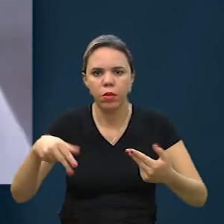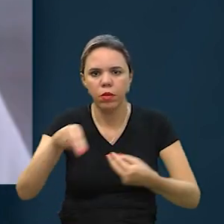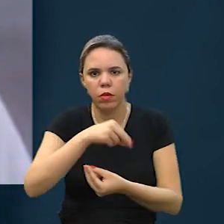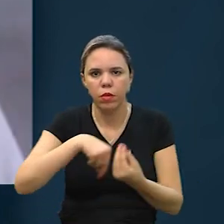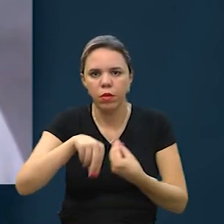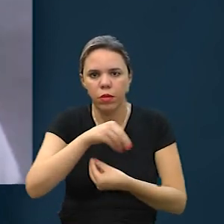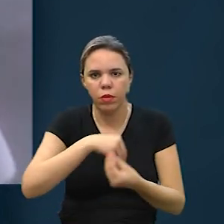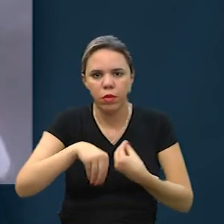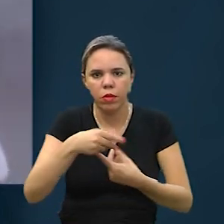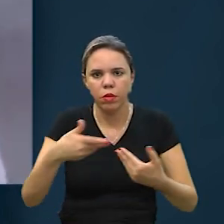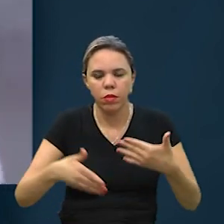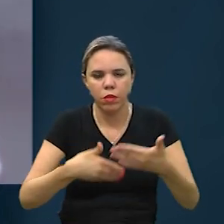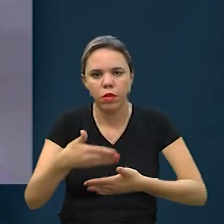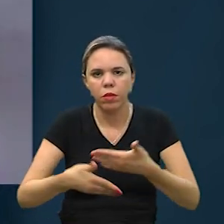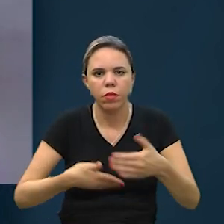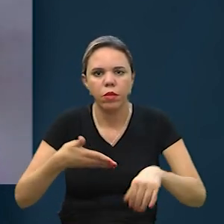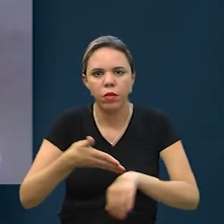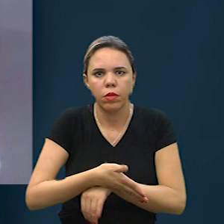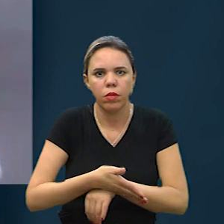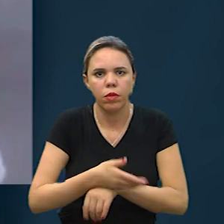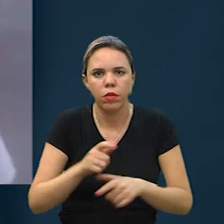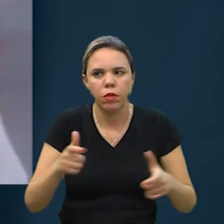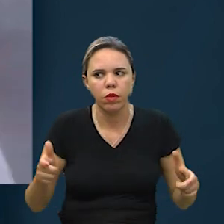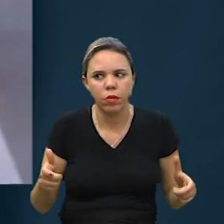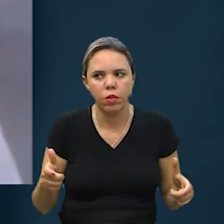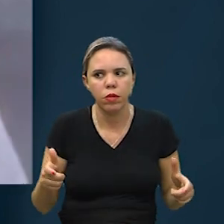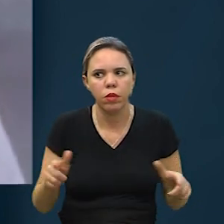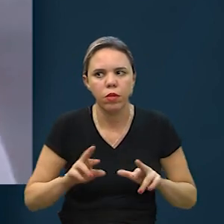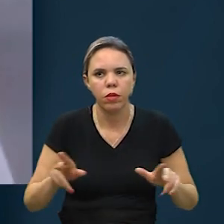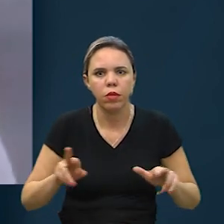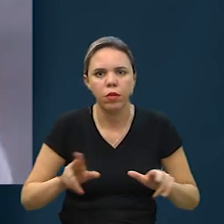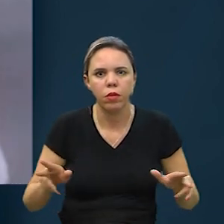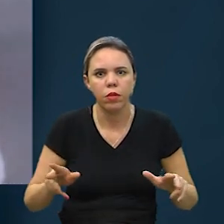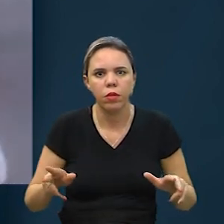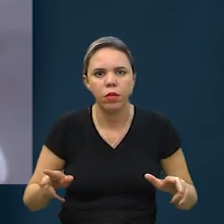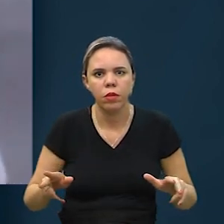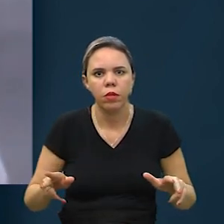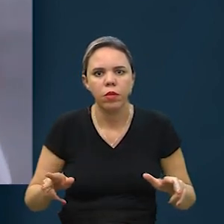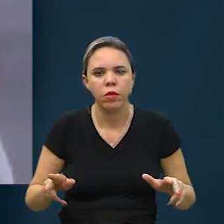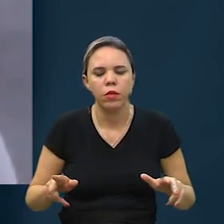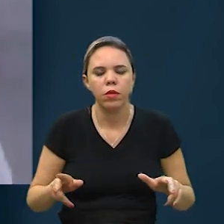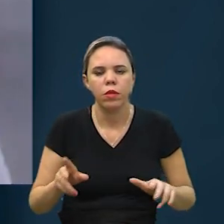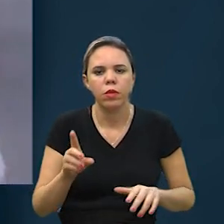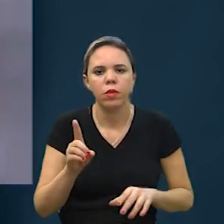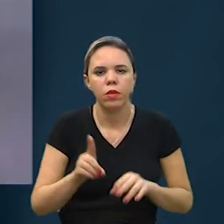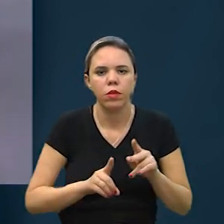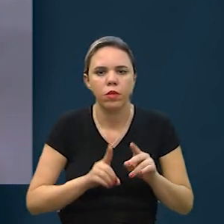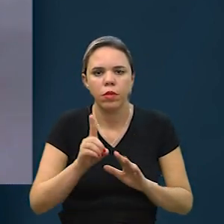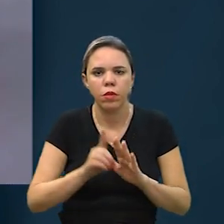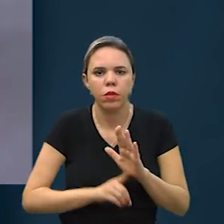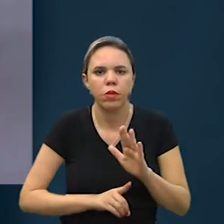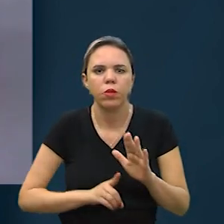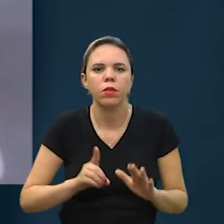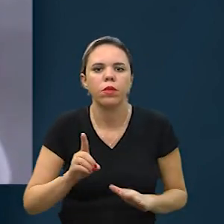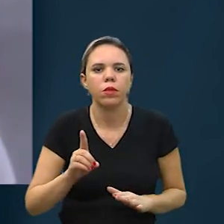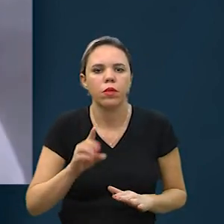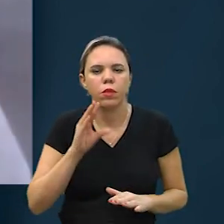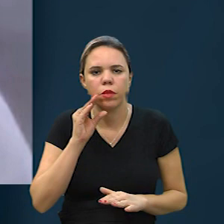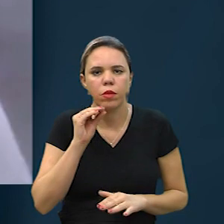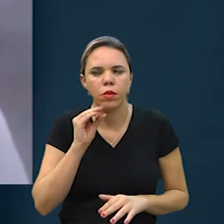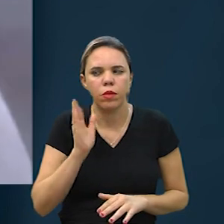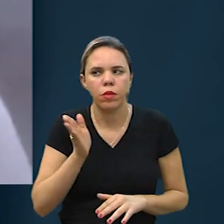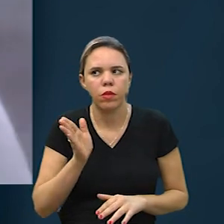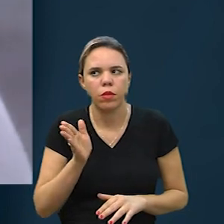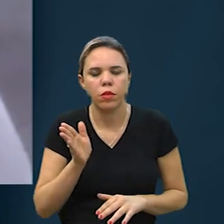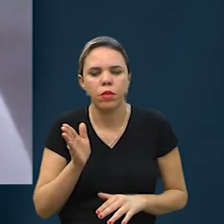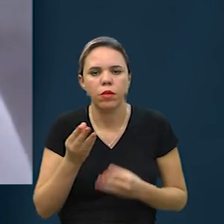inclui nesse processo, não é? Da ampliação da diversidade em seu corpo diretivo, em seu corpo de